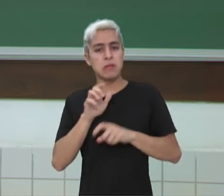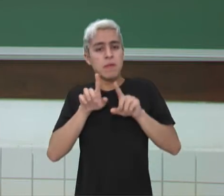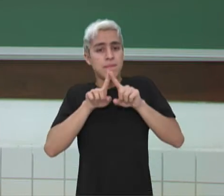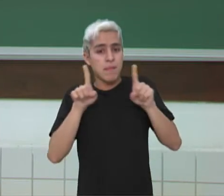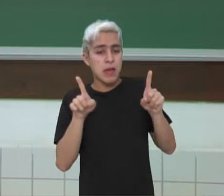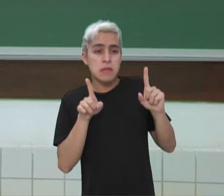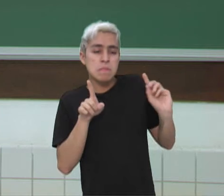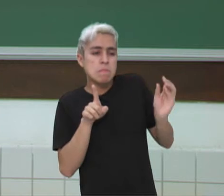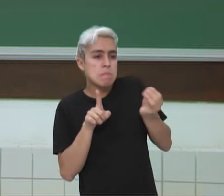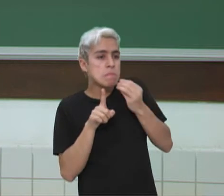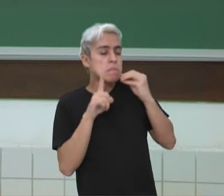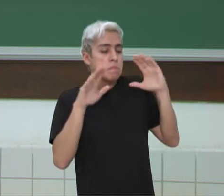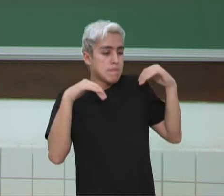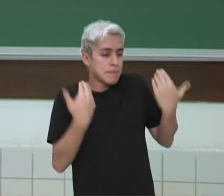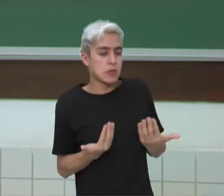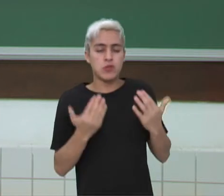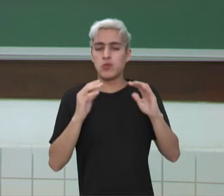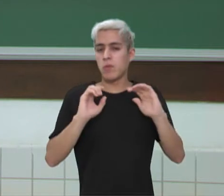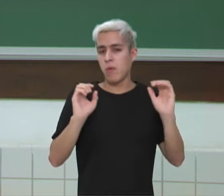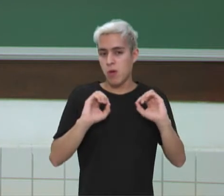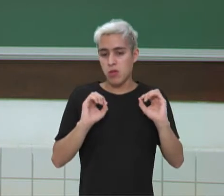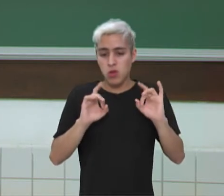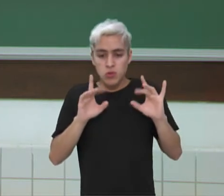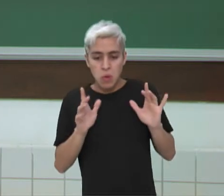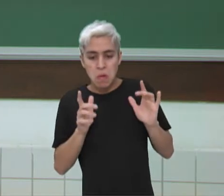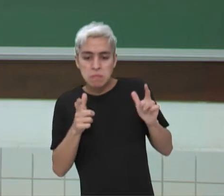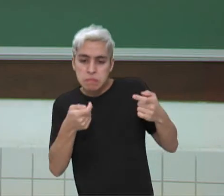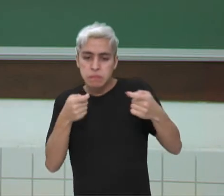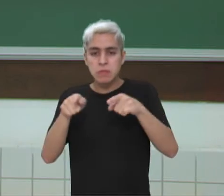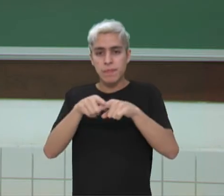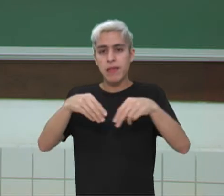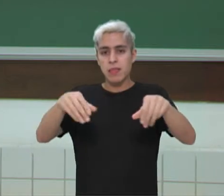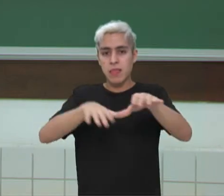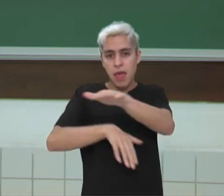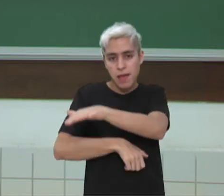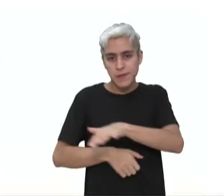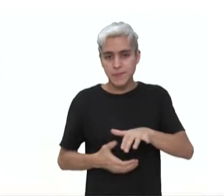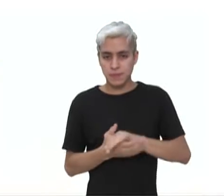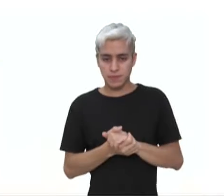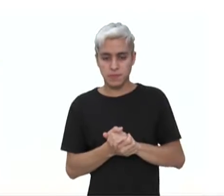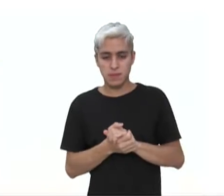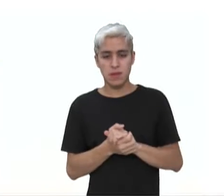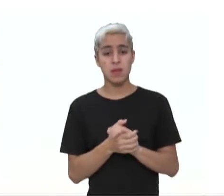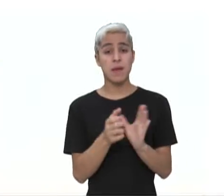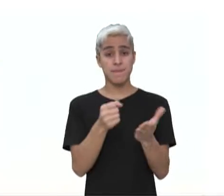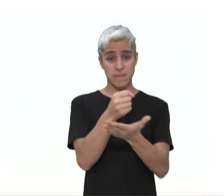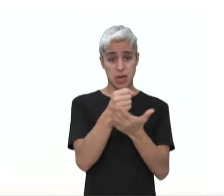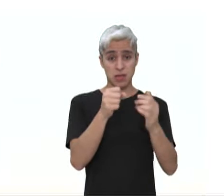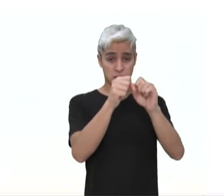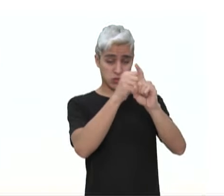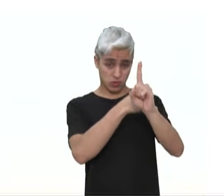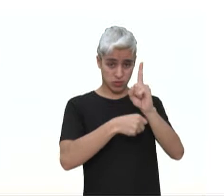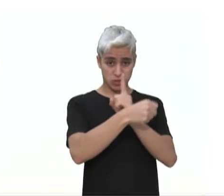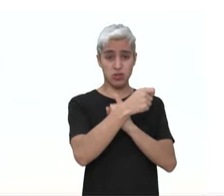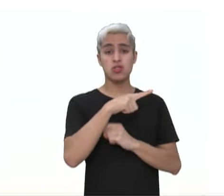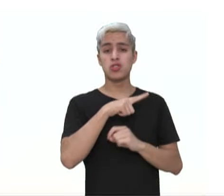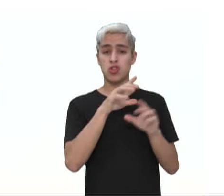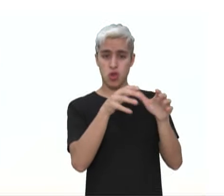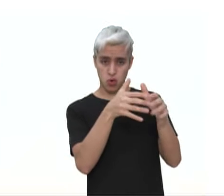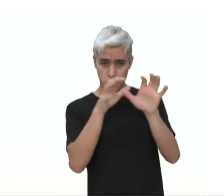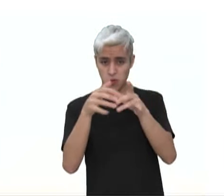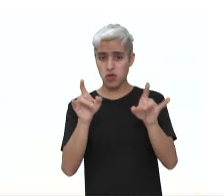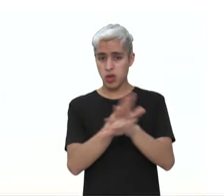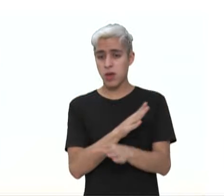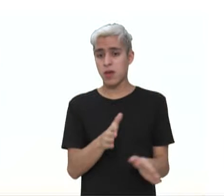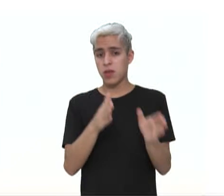sem tanto prestígio, sem tanto privilégio político. Na base da sociedade, além desses dois grupos, você